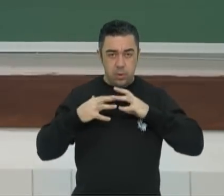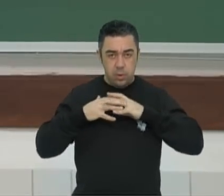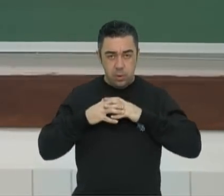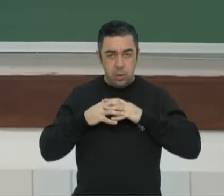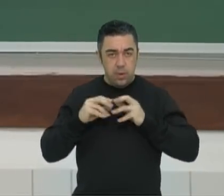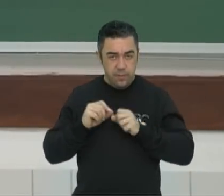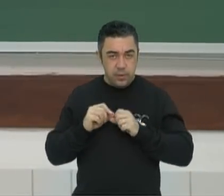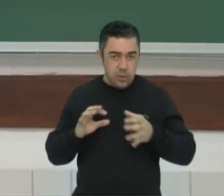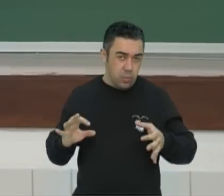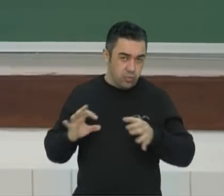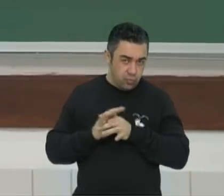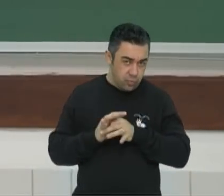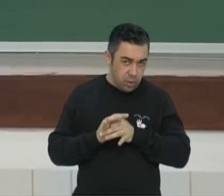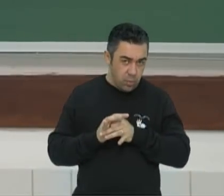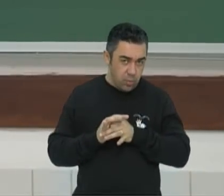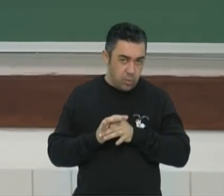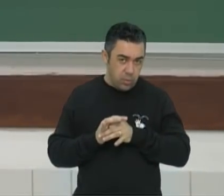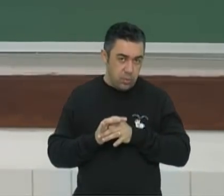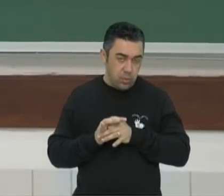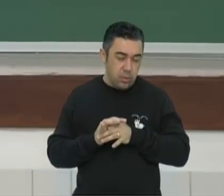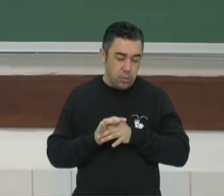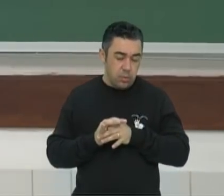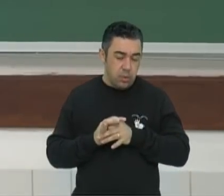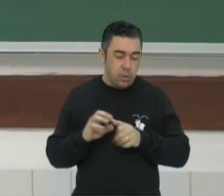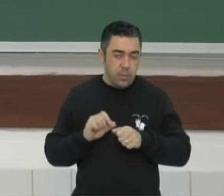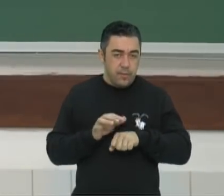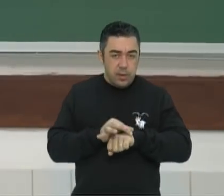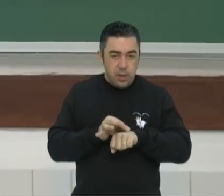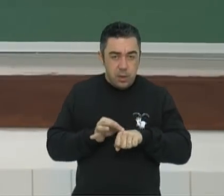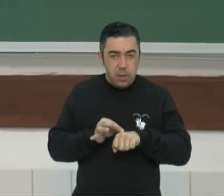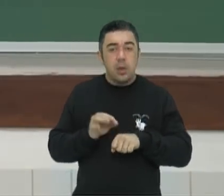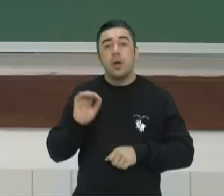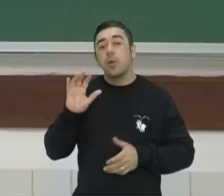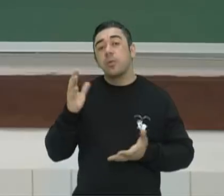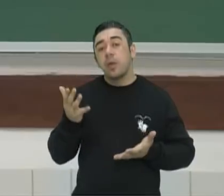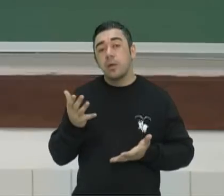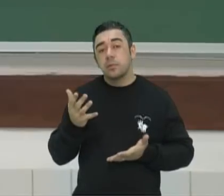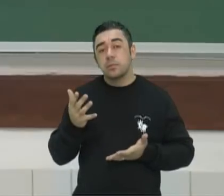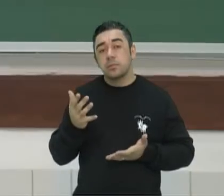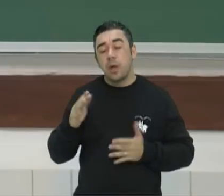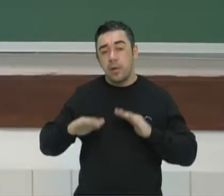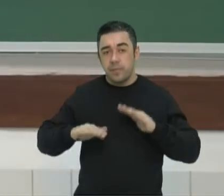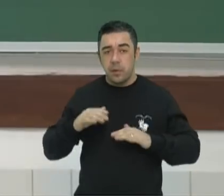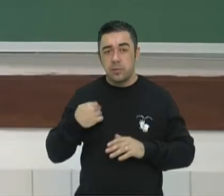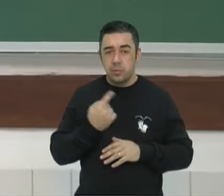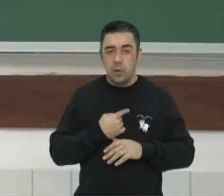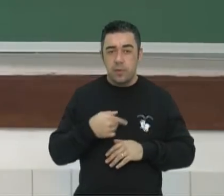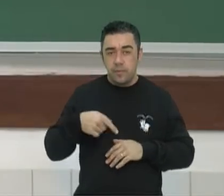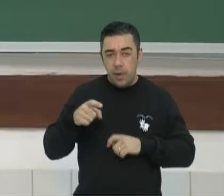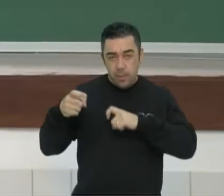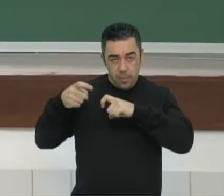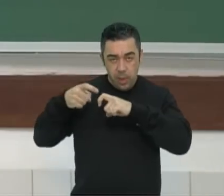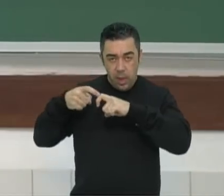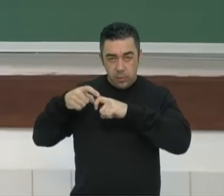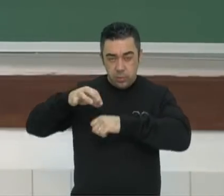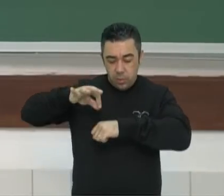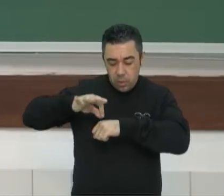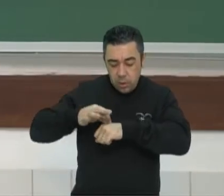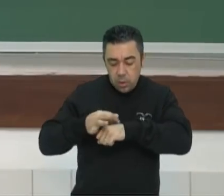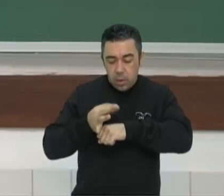conjuntivo, fazer a junção ali para fazer a cicatriz, o que acontece, né? o médico vai